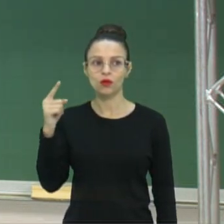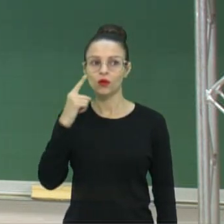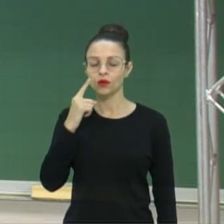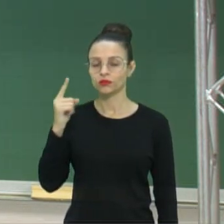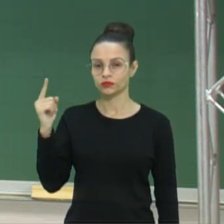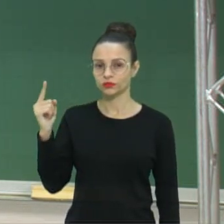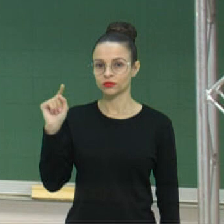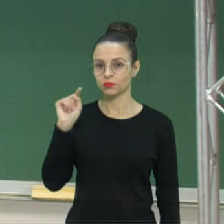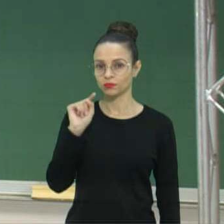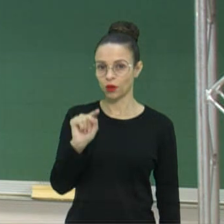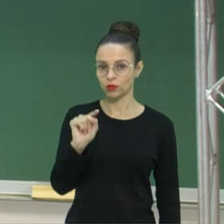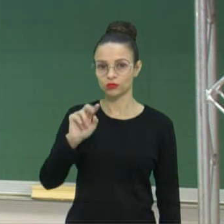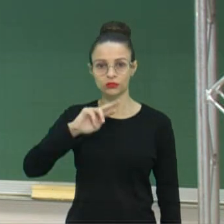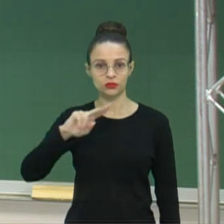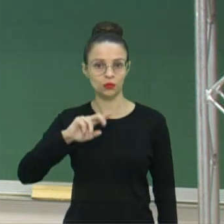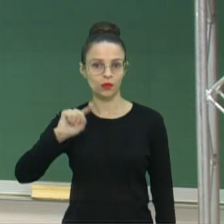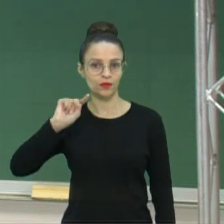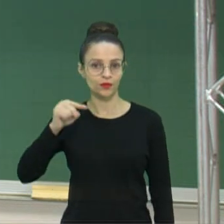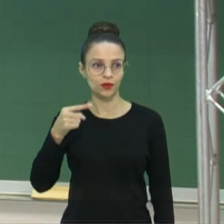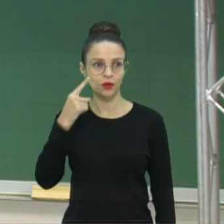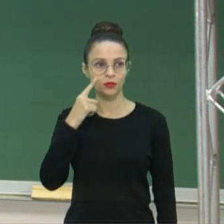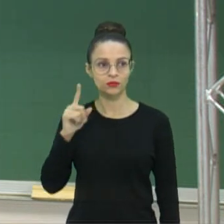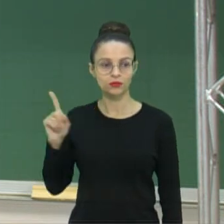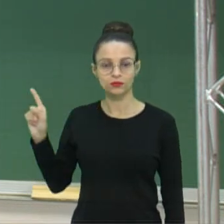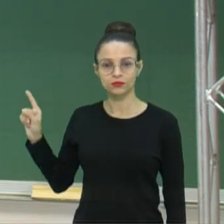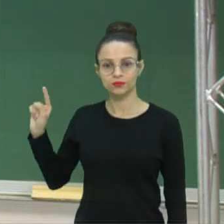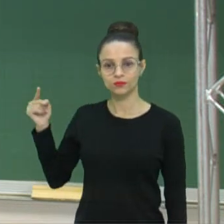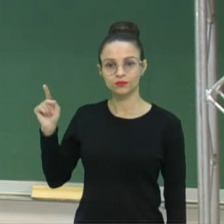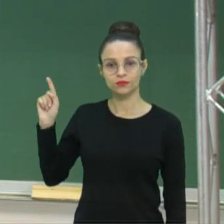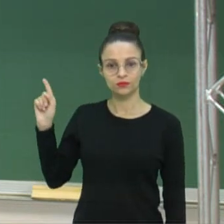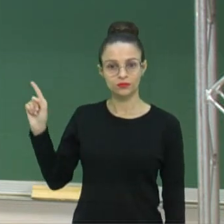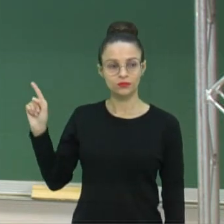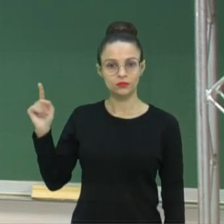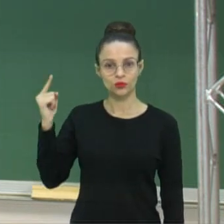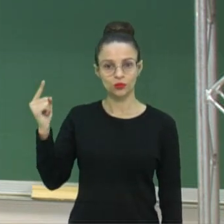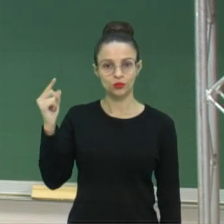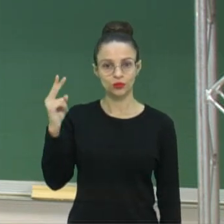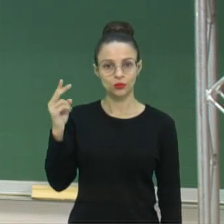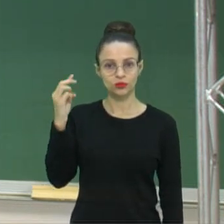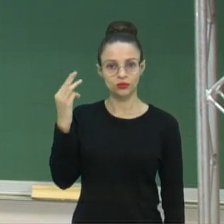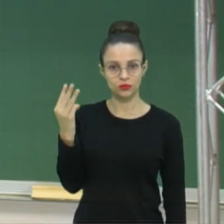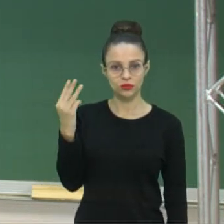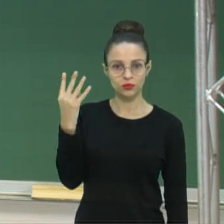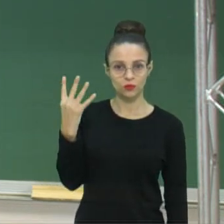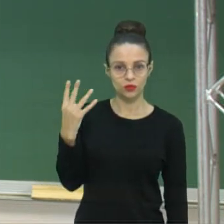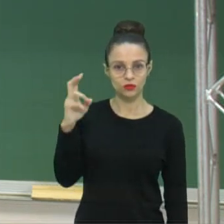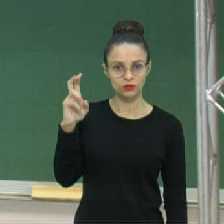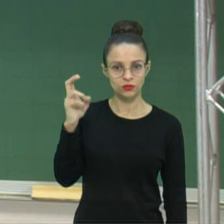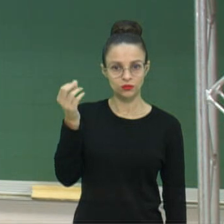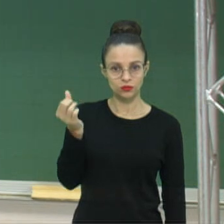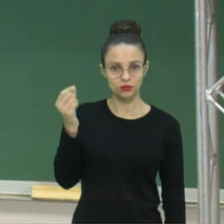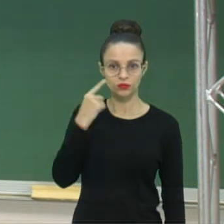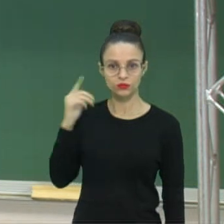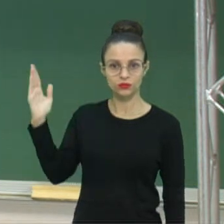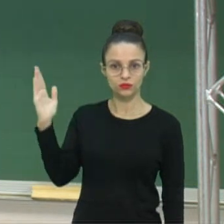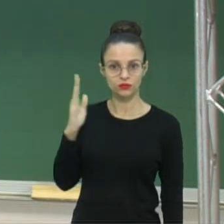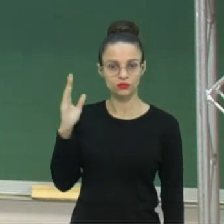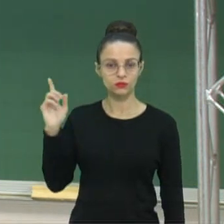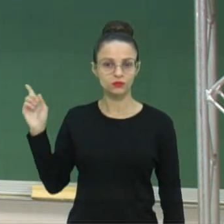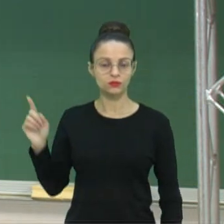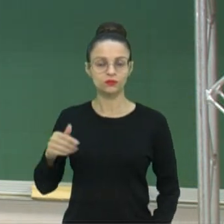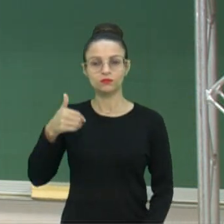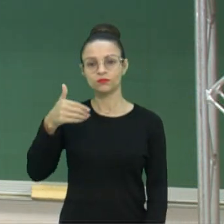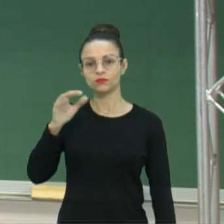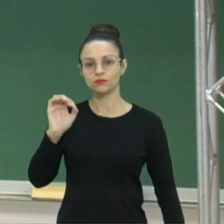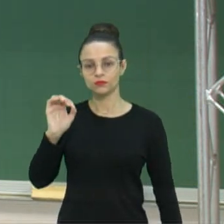né? Pontos não são vírgula. Então, você vai ter a vírgulazinha aqui. Então, 1, 2, 3, 4, 5, 6. 10 na